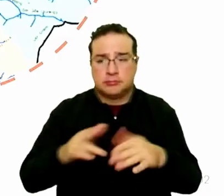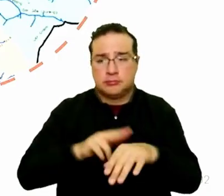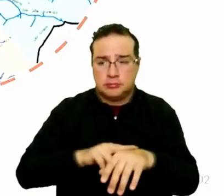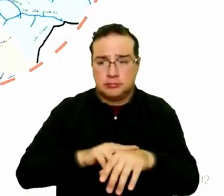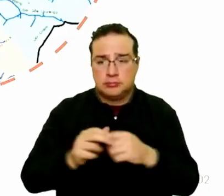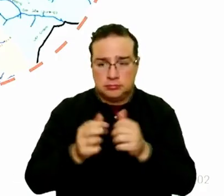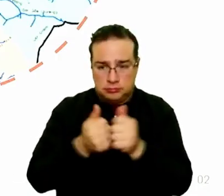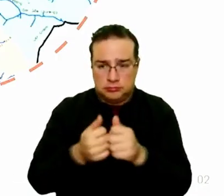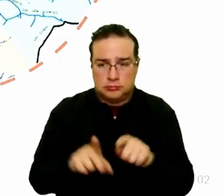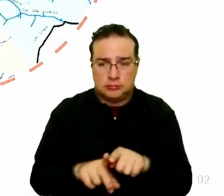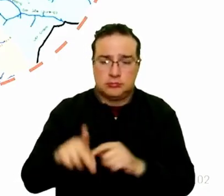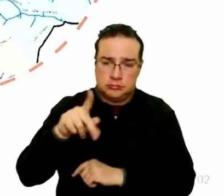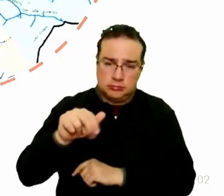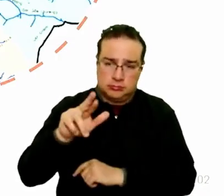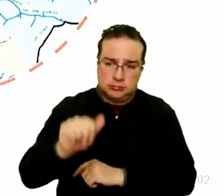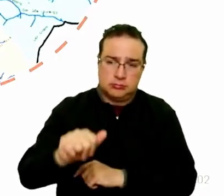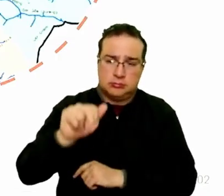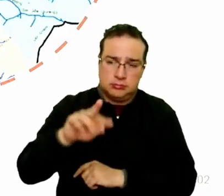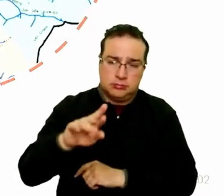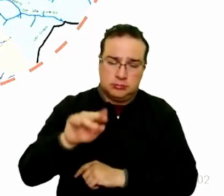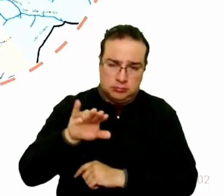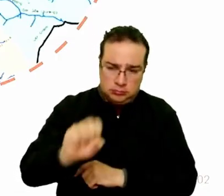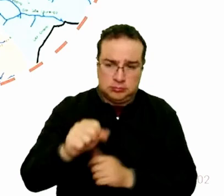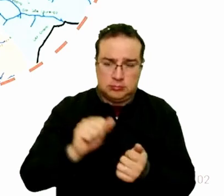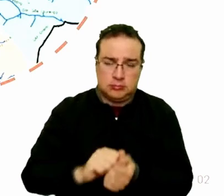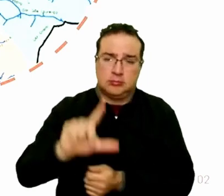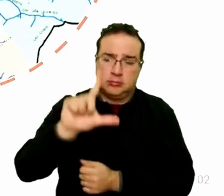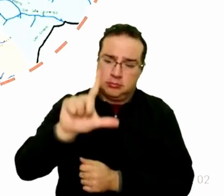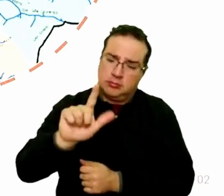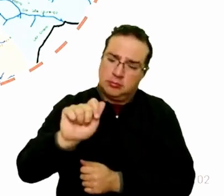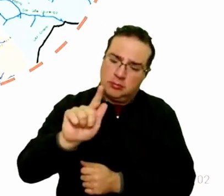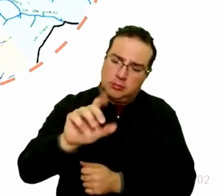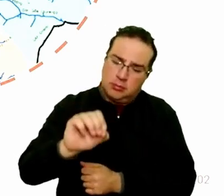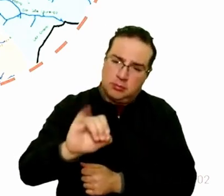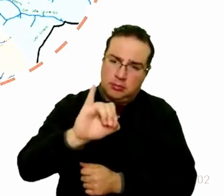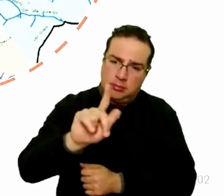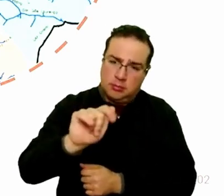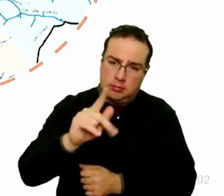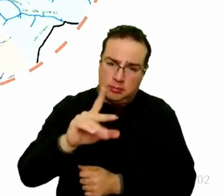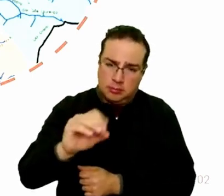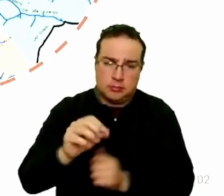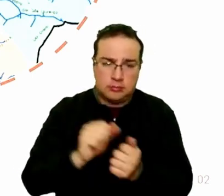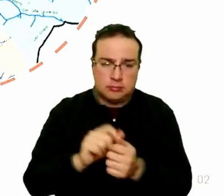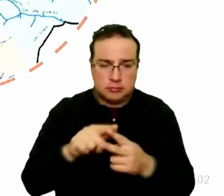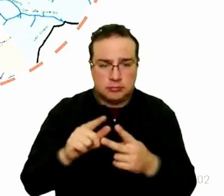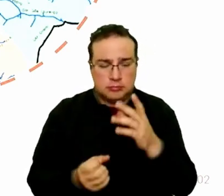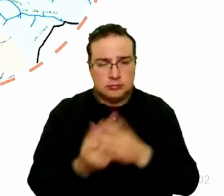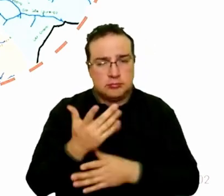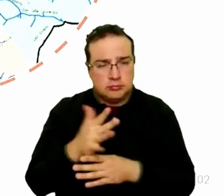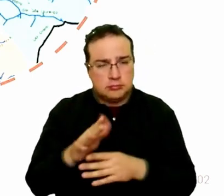verde é composto pelo Parque Arthur Thomas e o conjunto do Lago Igapó, que, então, juntos formam ali,